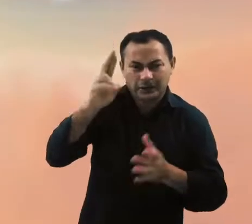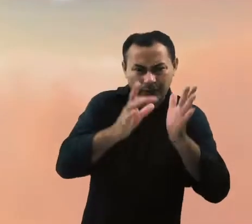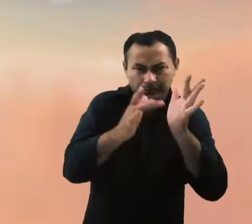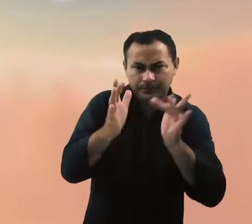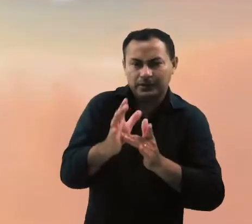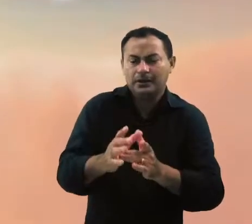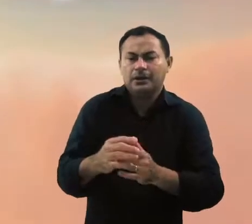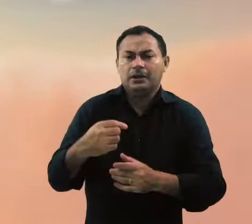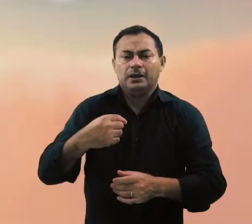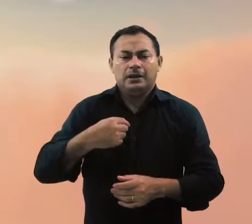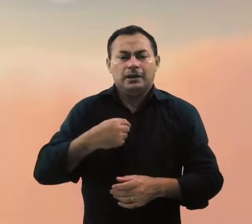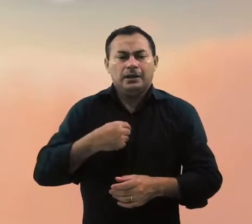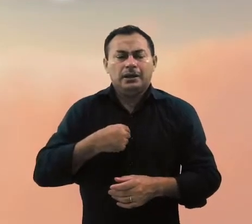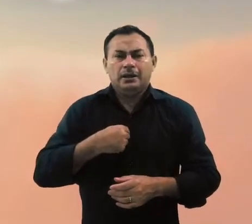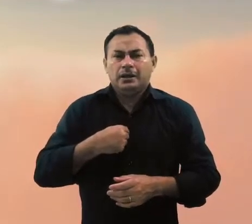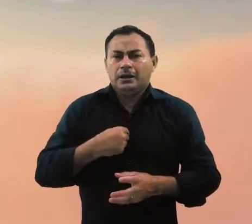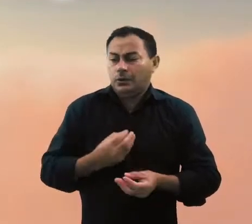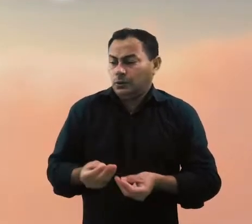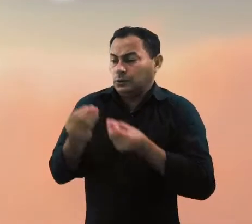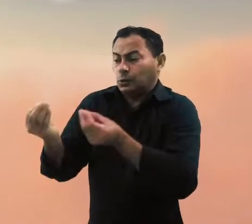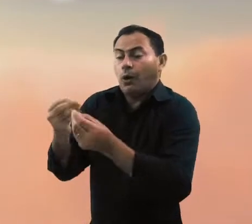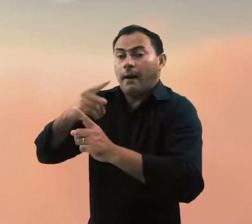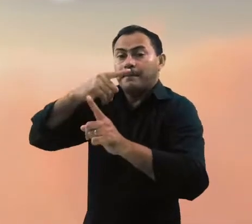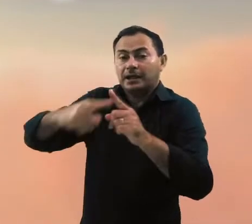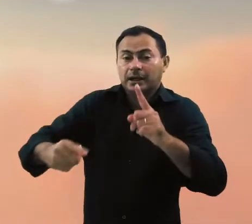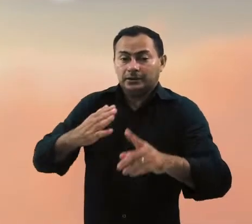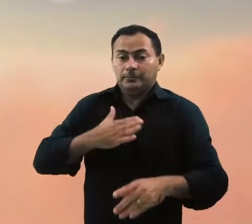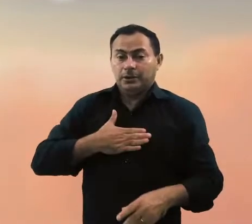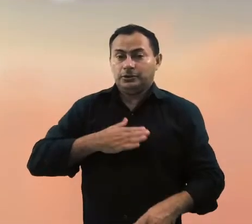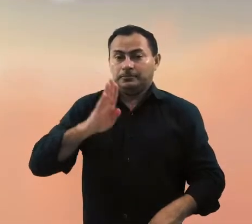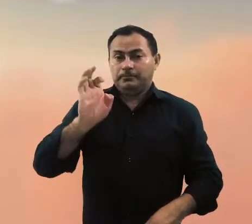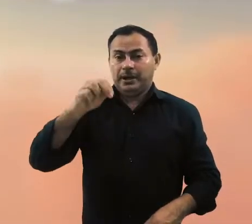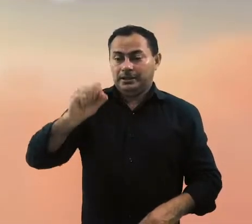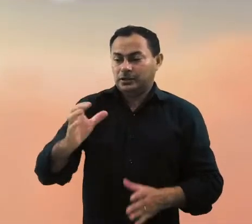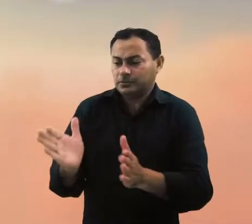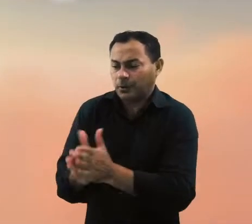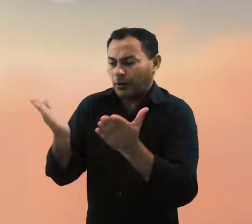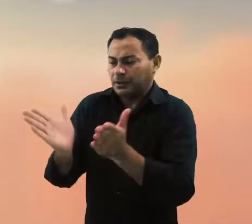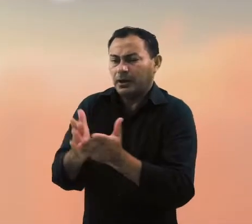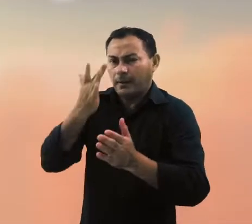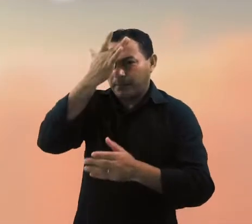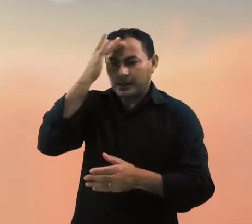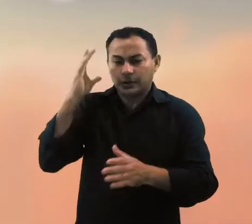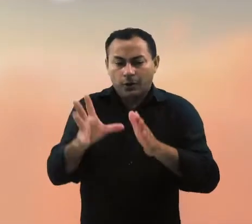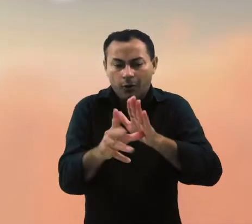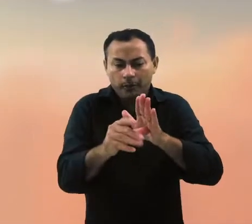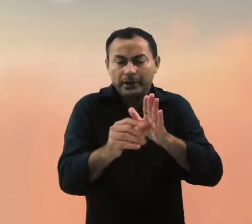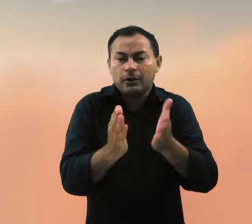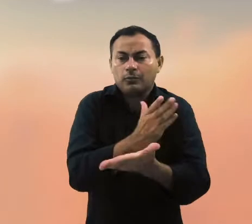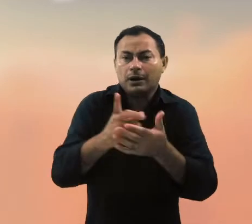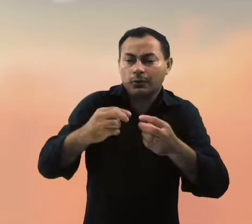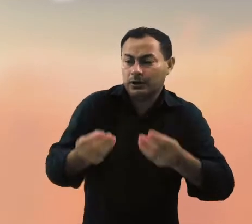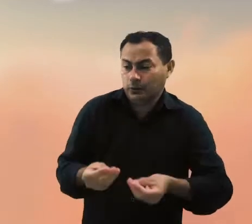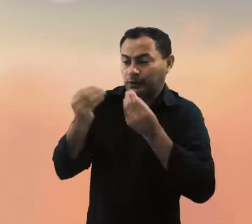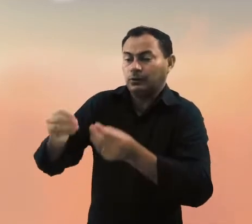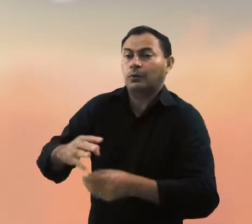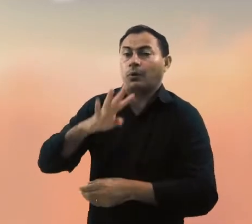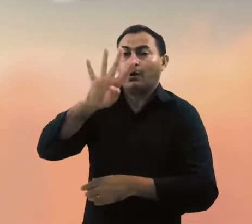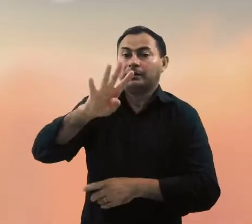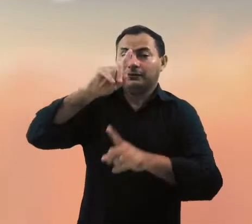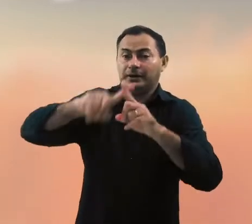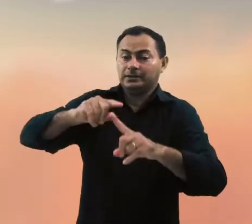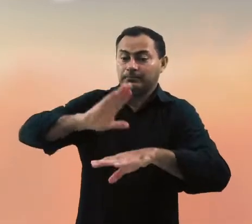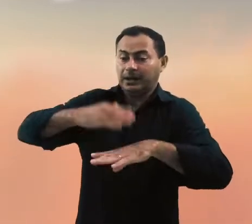Olha o senhor estudando a metade dos meus bens aos pobres e se de alguém extorqui alguma